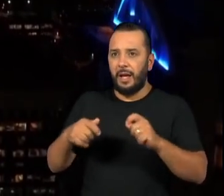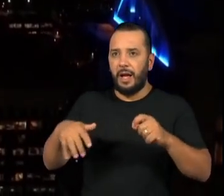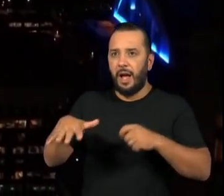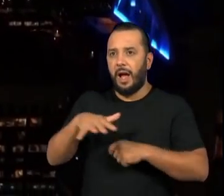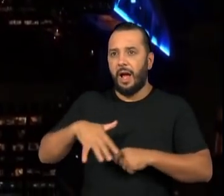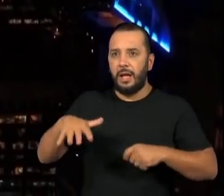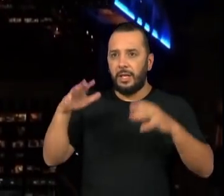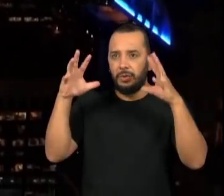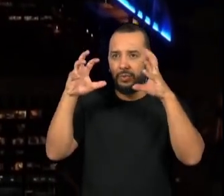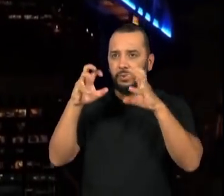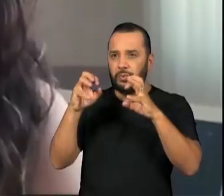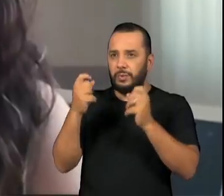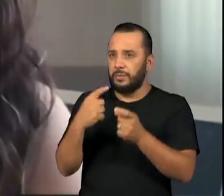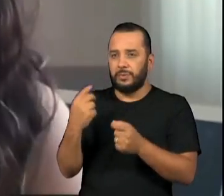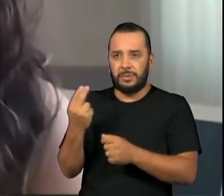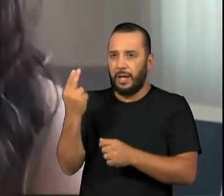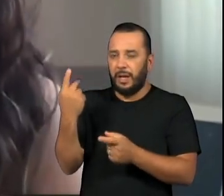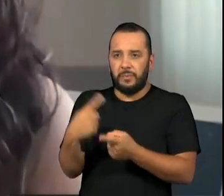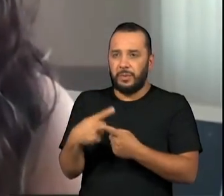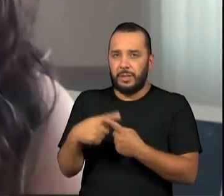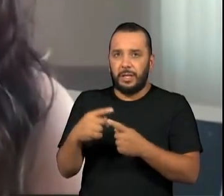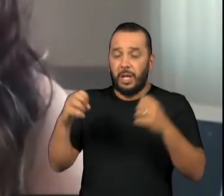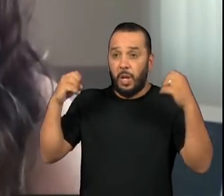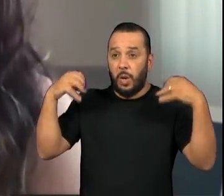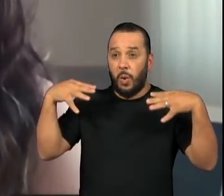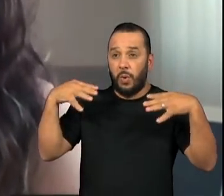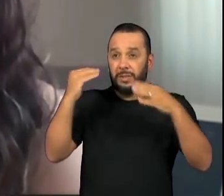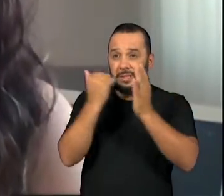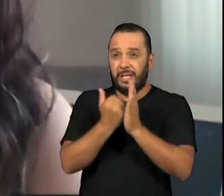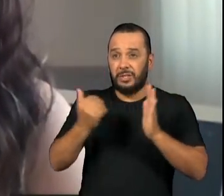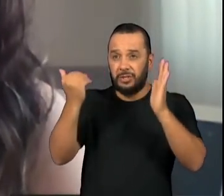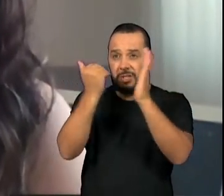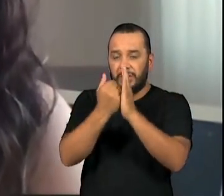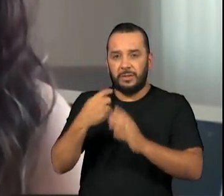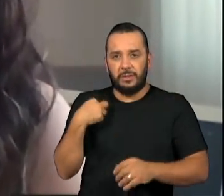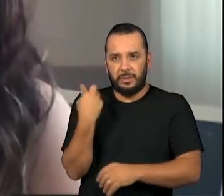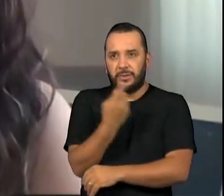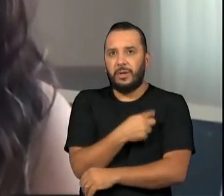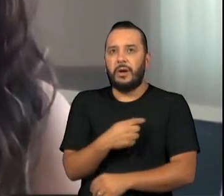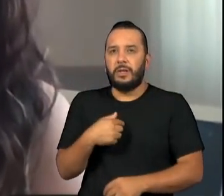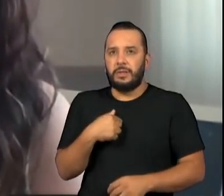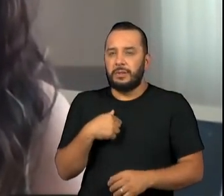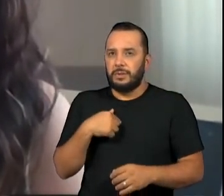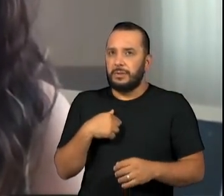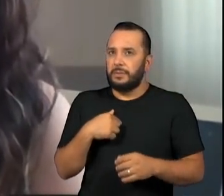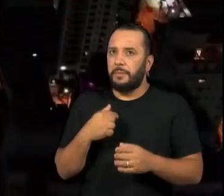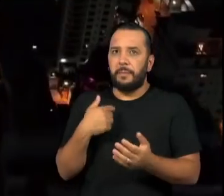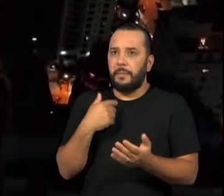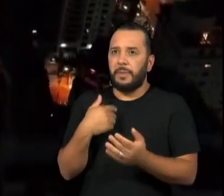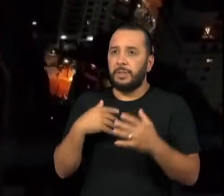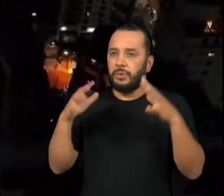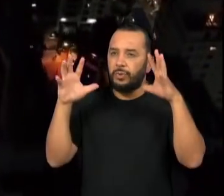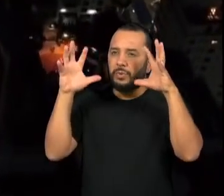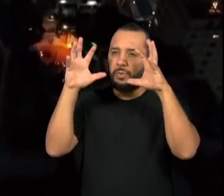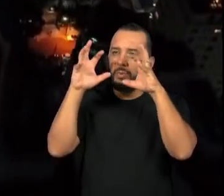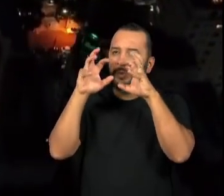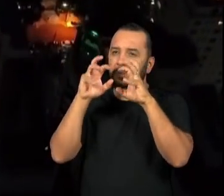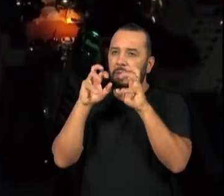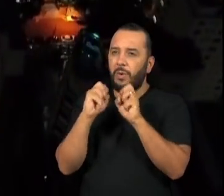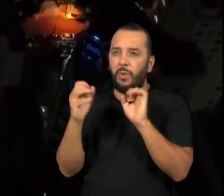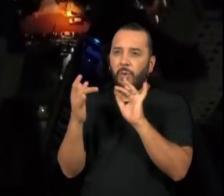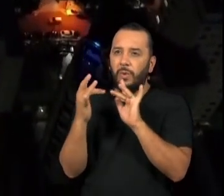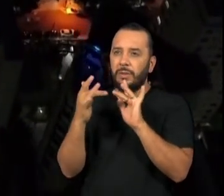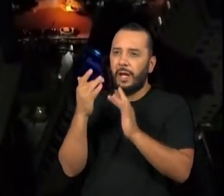de tanta luz que tem. Então, a gente está completamente perdendo esse contato com a escuridão.